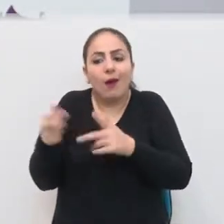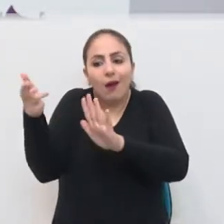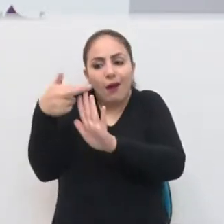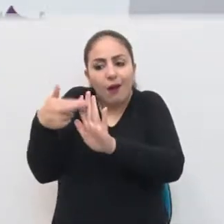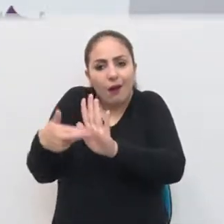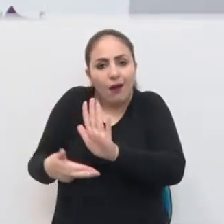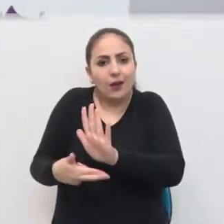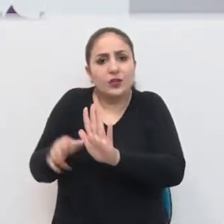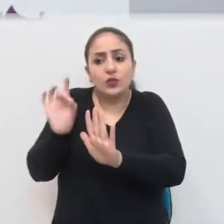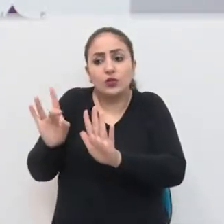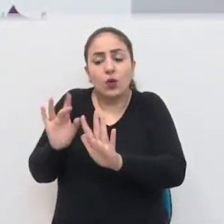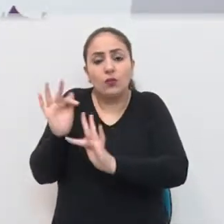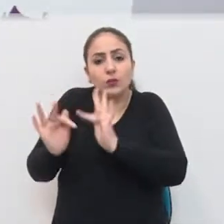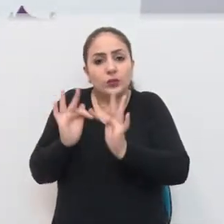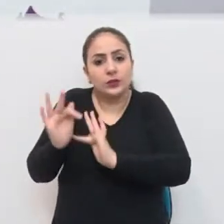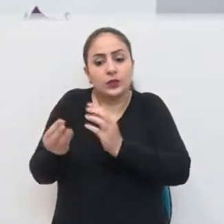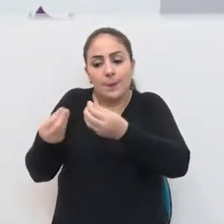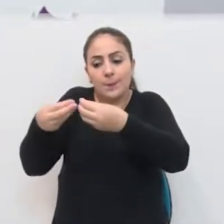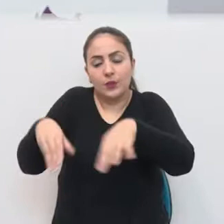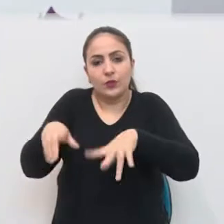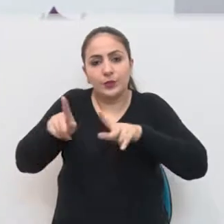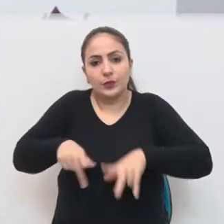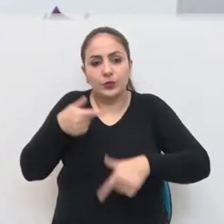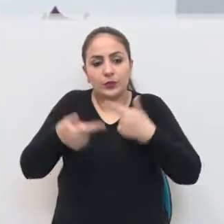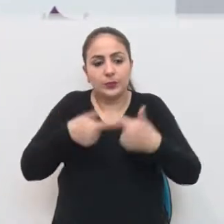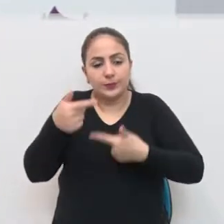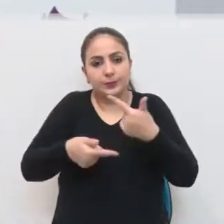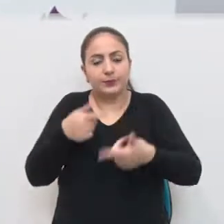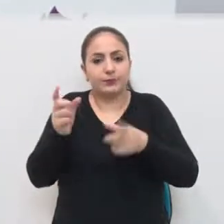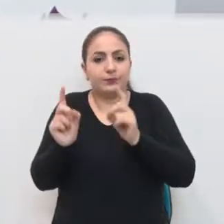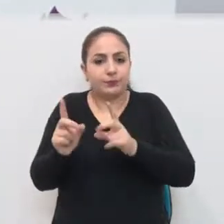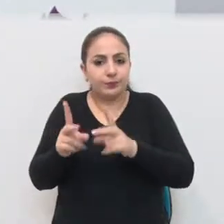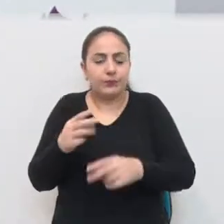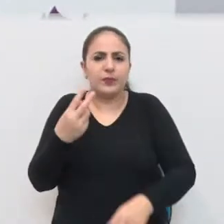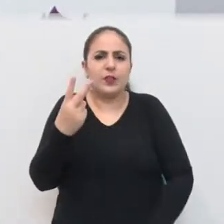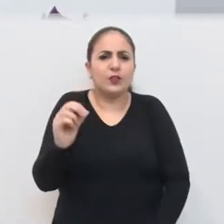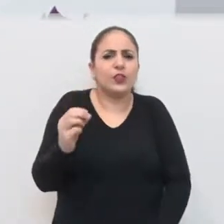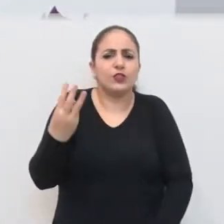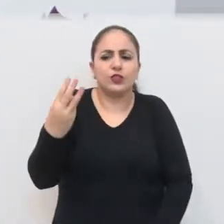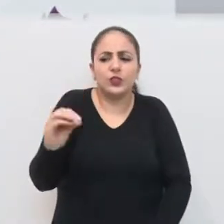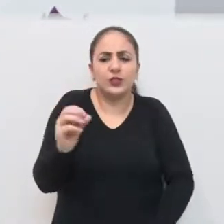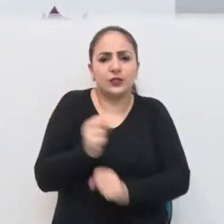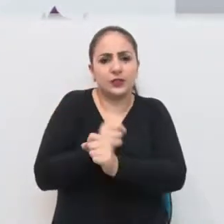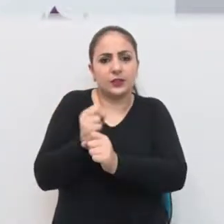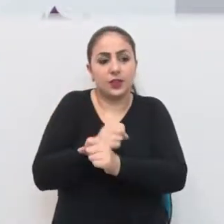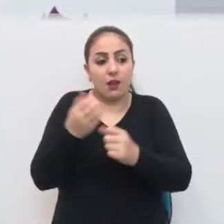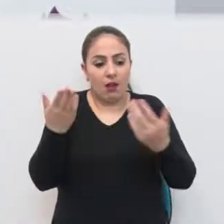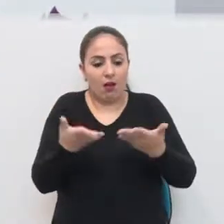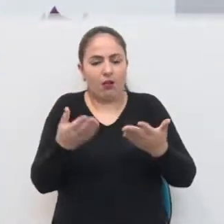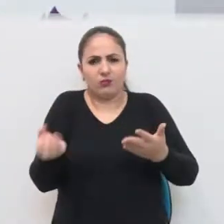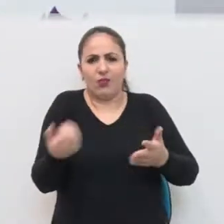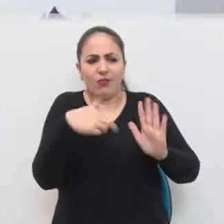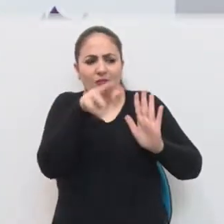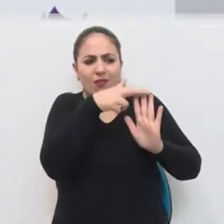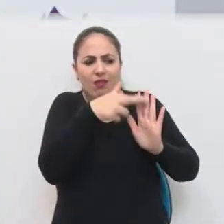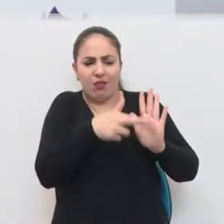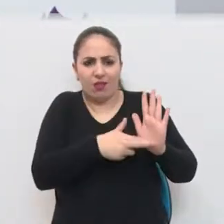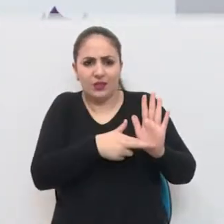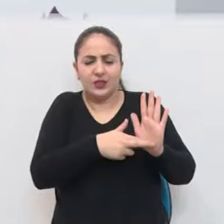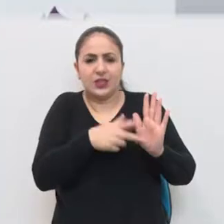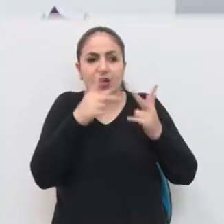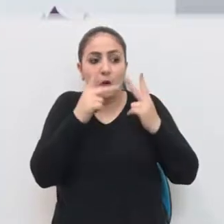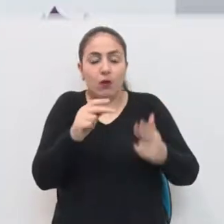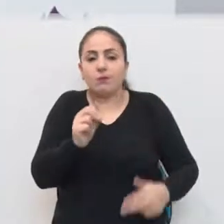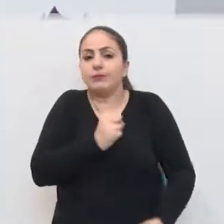essas normas em função só de prejudicar quem está trabalhando aí com esses comércios há 20, 30 anos. Agora essas normas